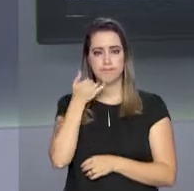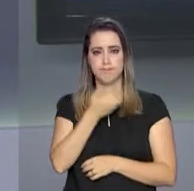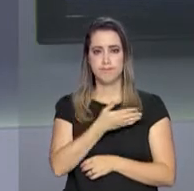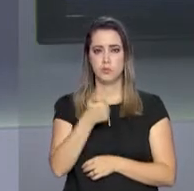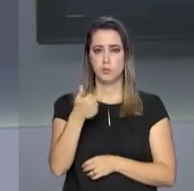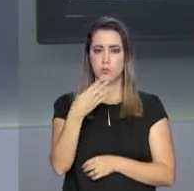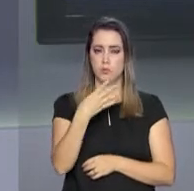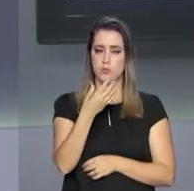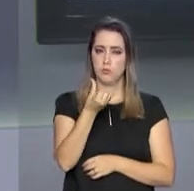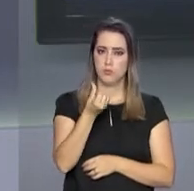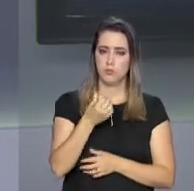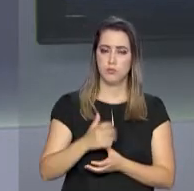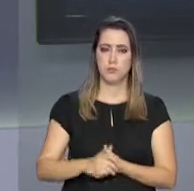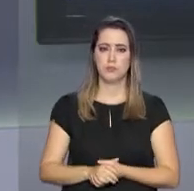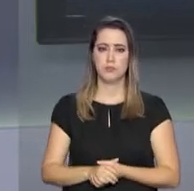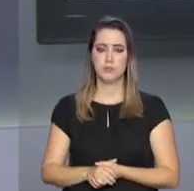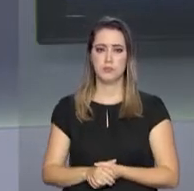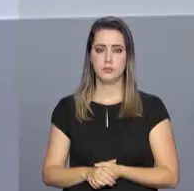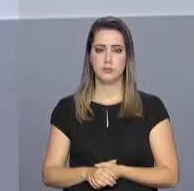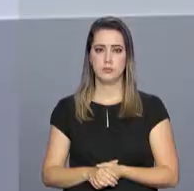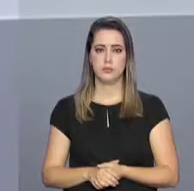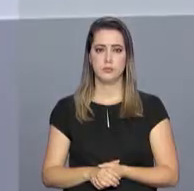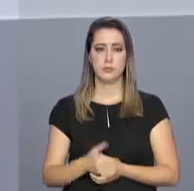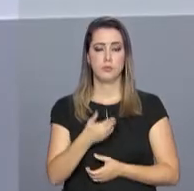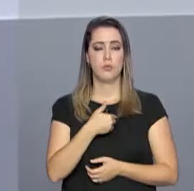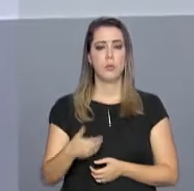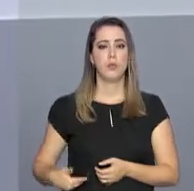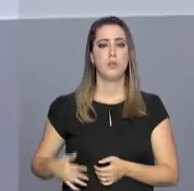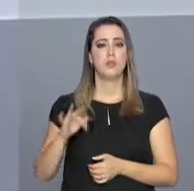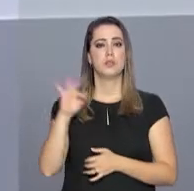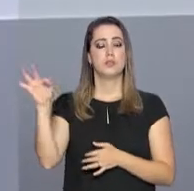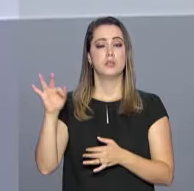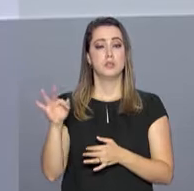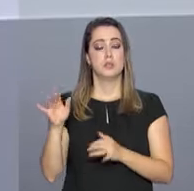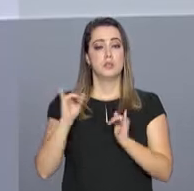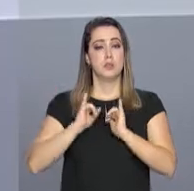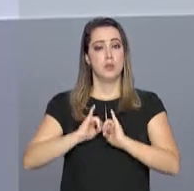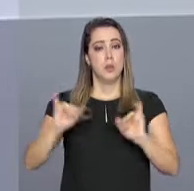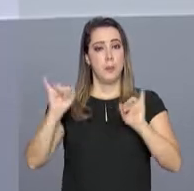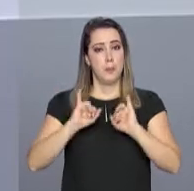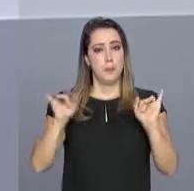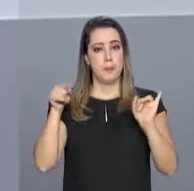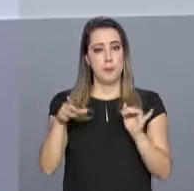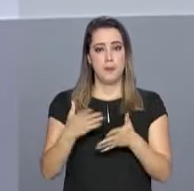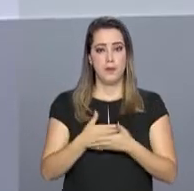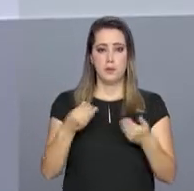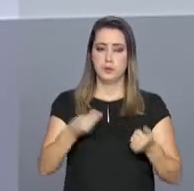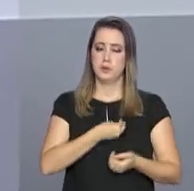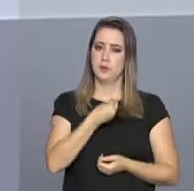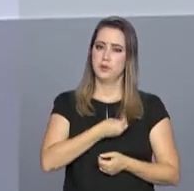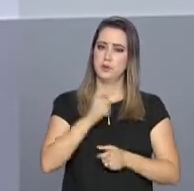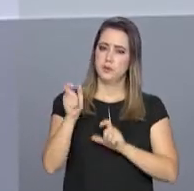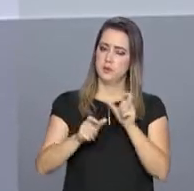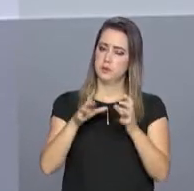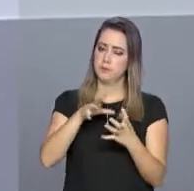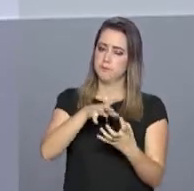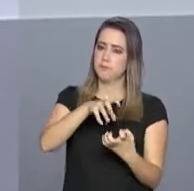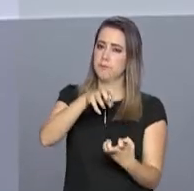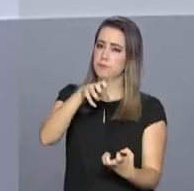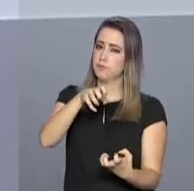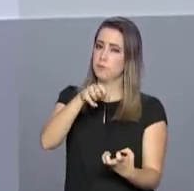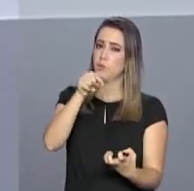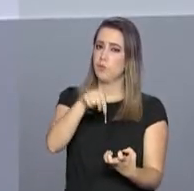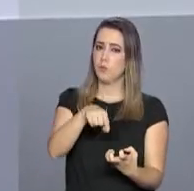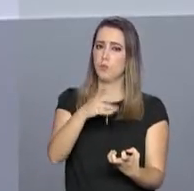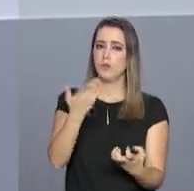no 146 o governo federal lançou uma iniciativa para melhorar a qualidade de vida das pessoas idosas